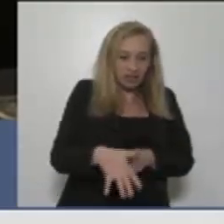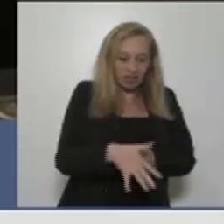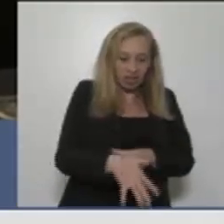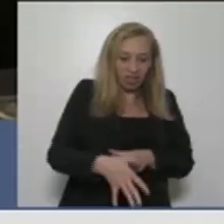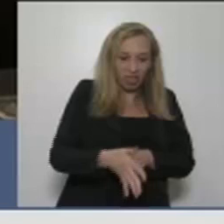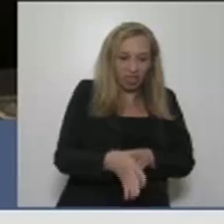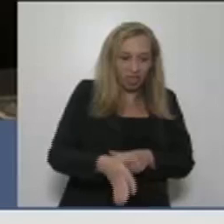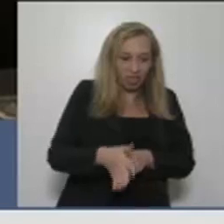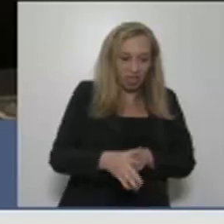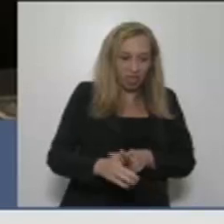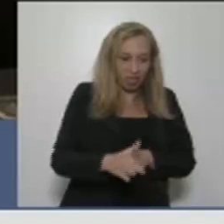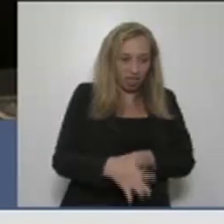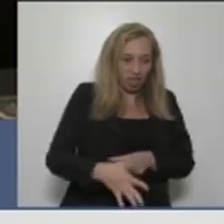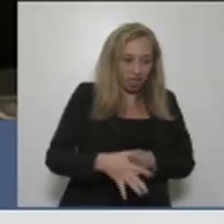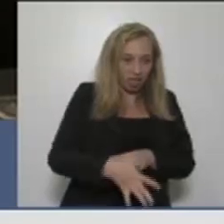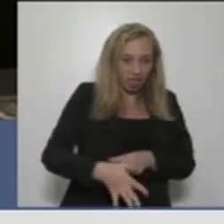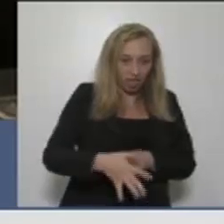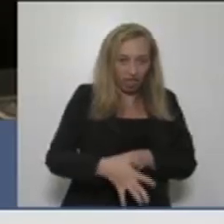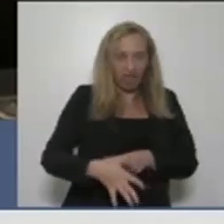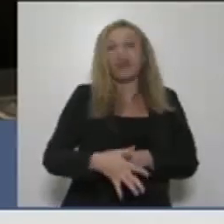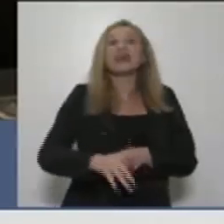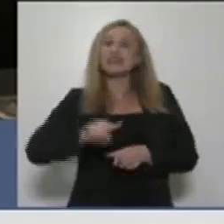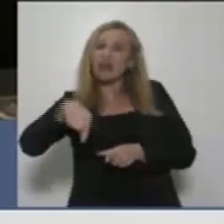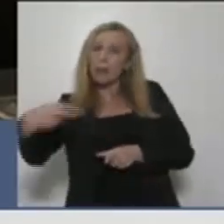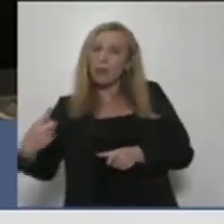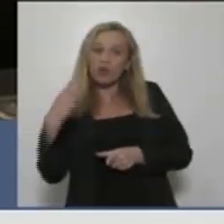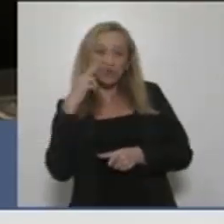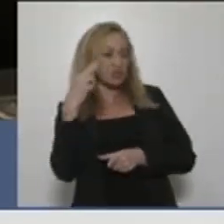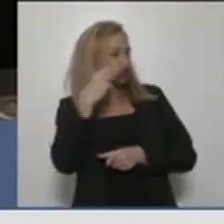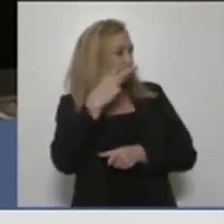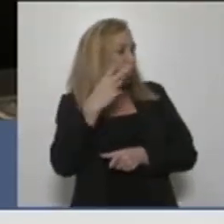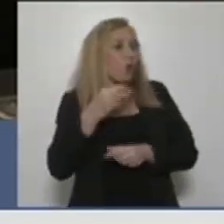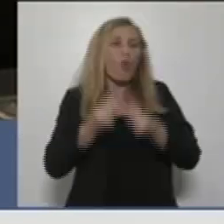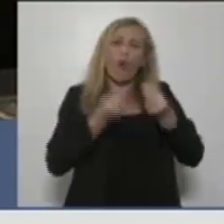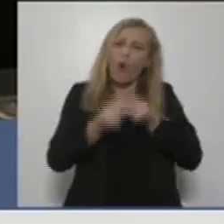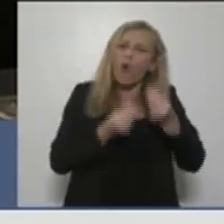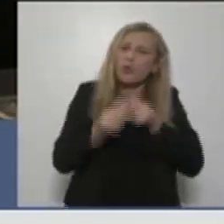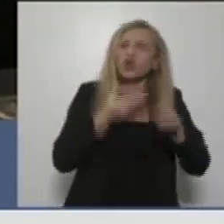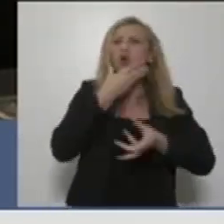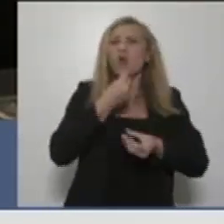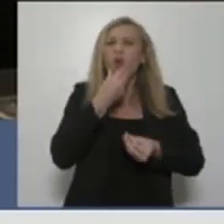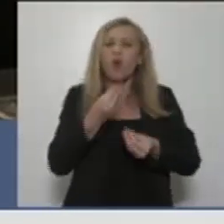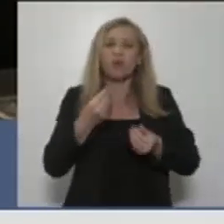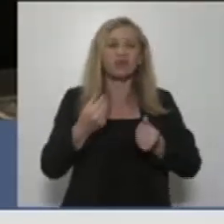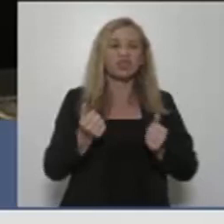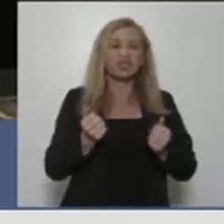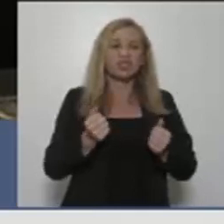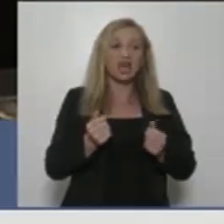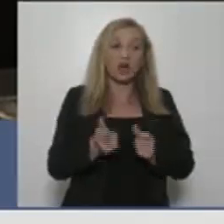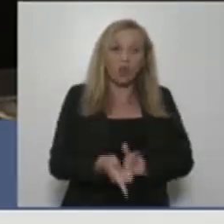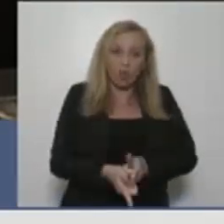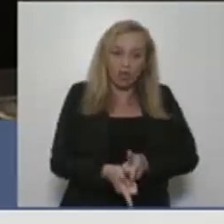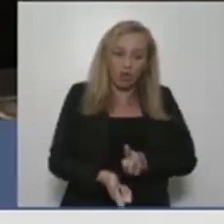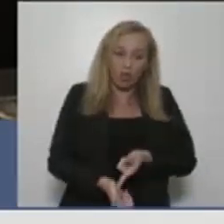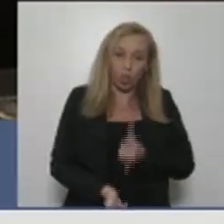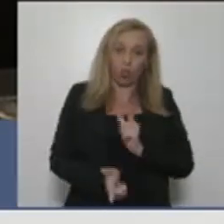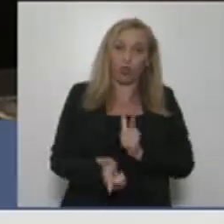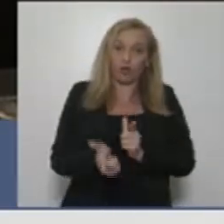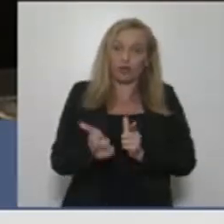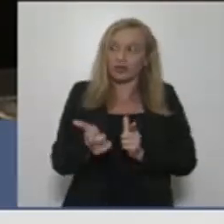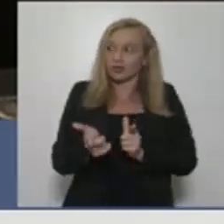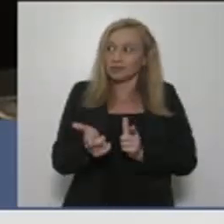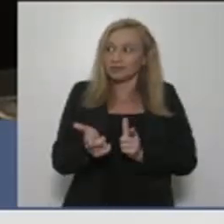atrás da gente e depois a gente vê como que esse homem está com seu órgão genital,